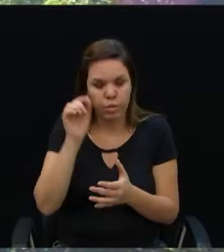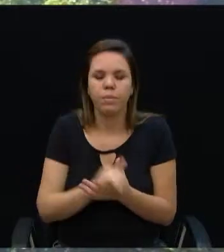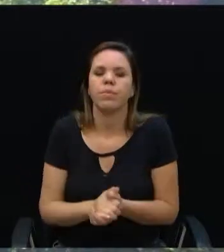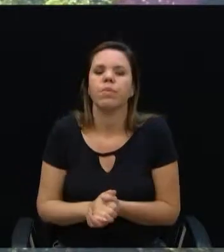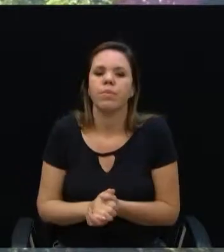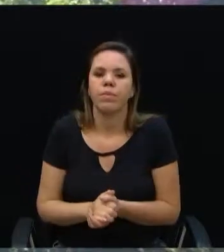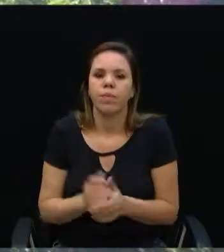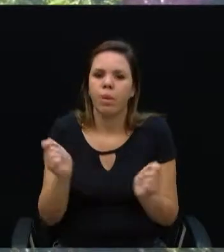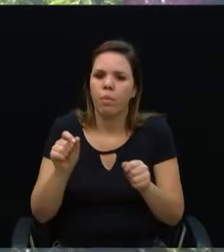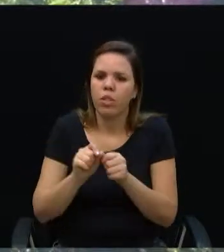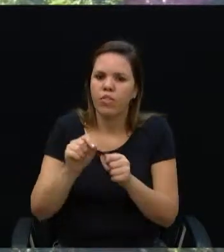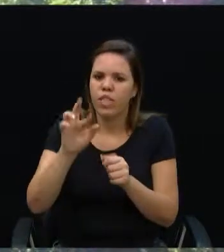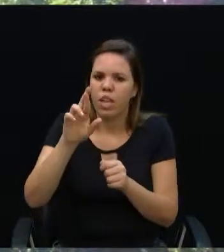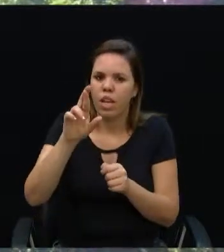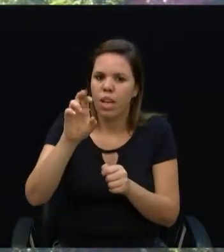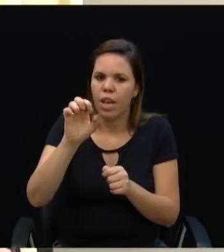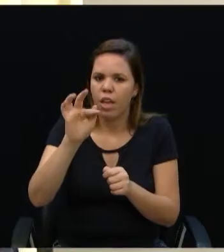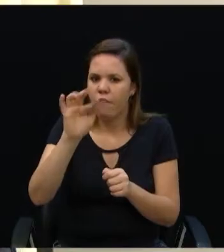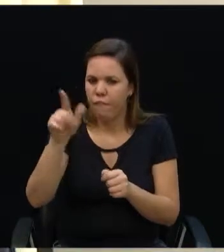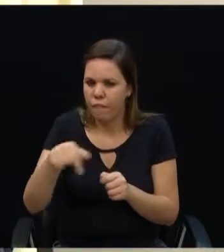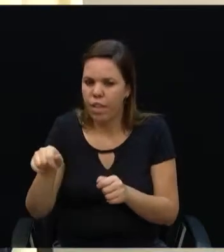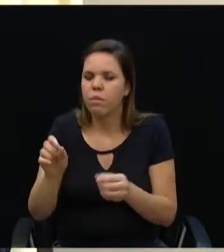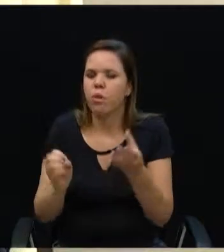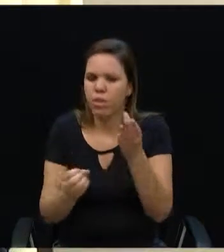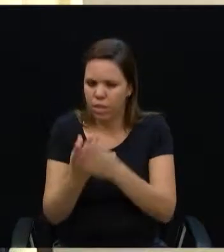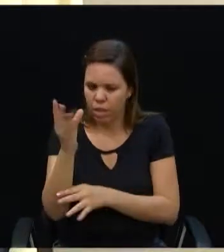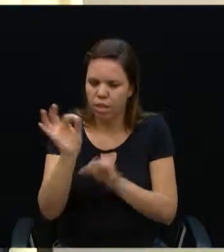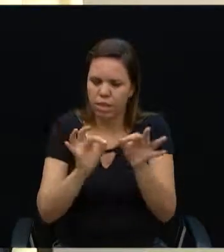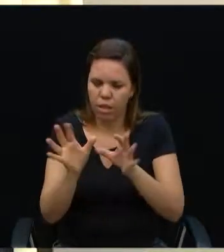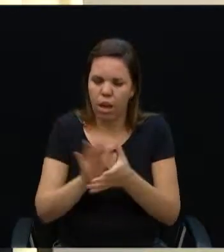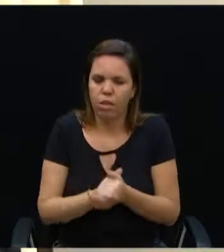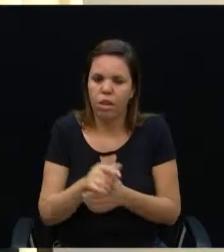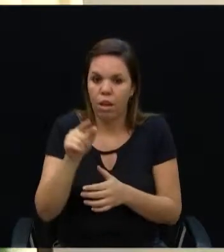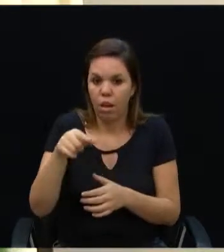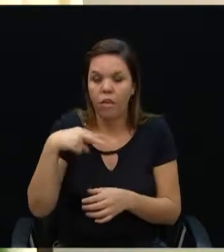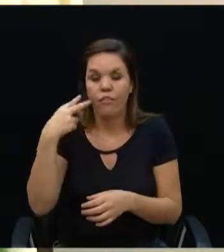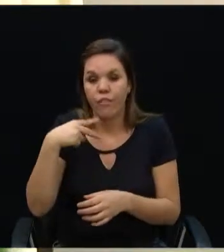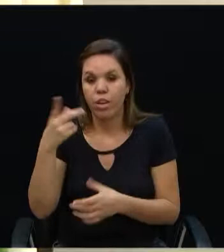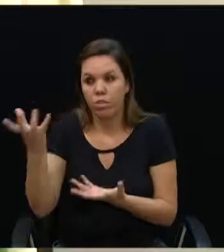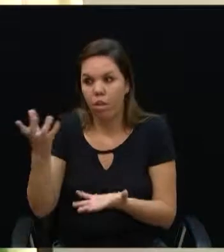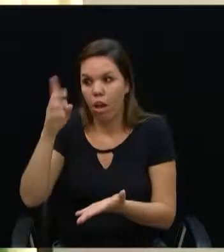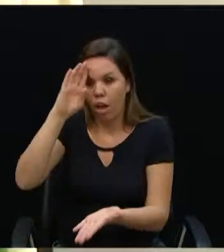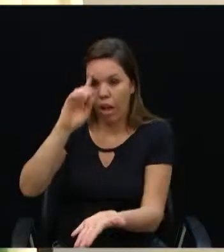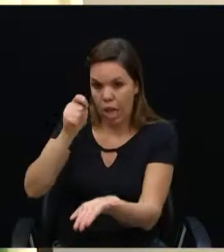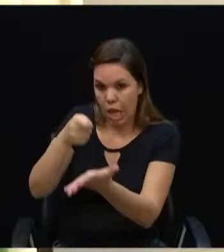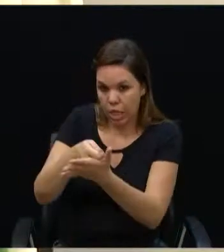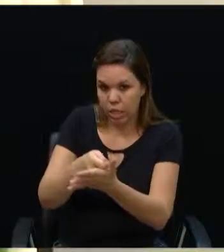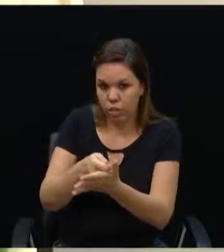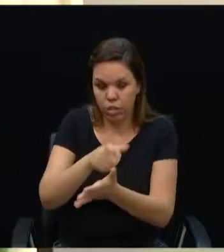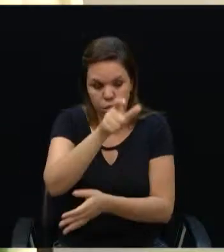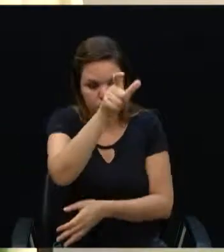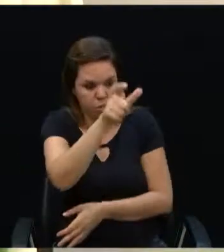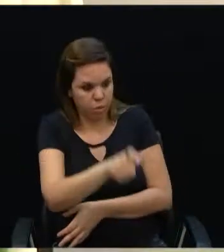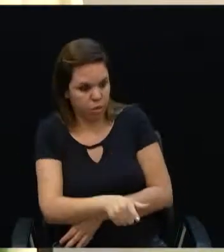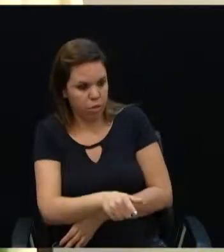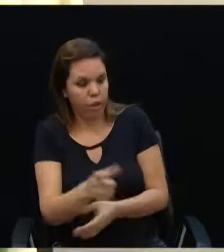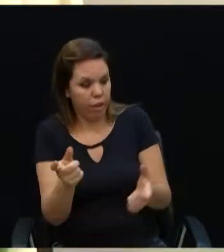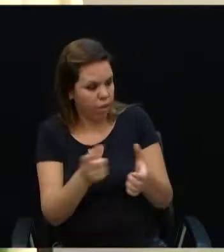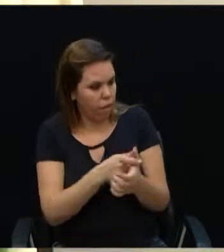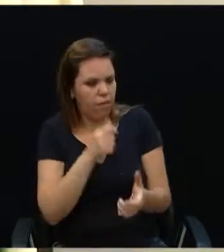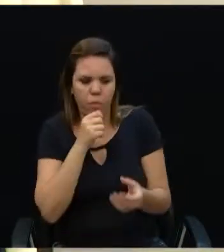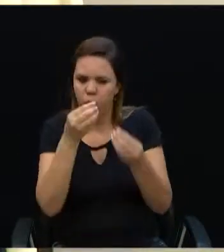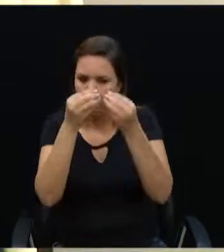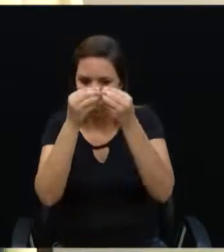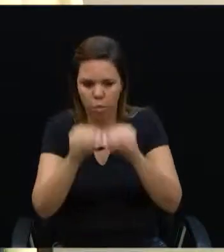Donizete, para que o Refis possa efetivamente ser criado. O parlamentar garante que os adimplentes não serão lesados.